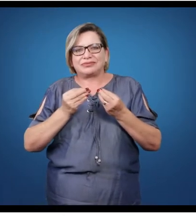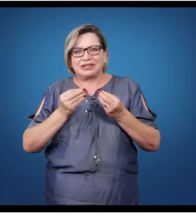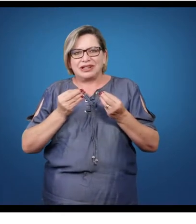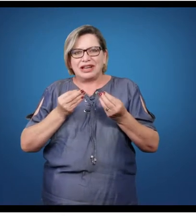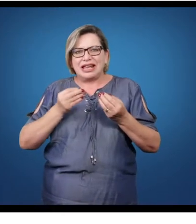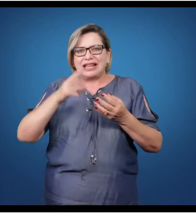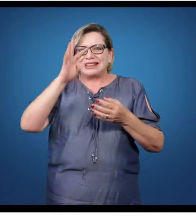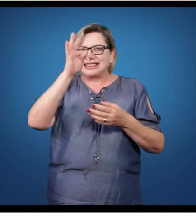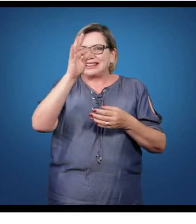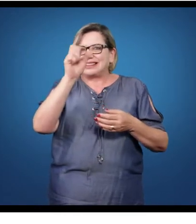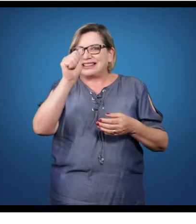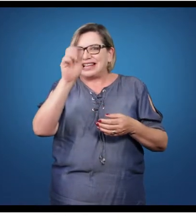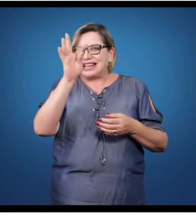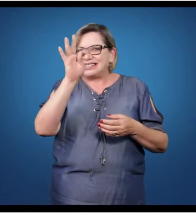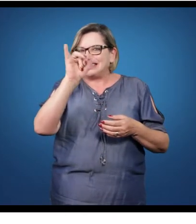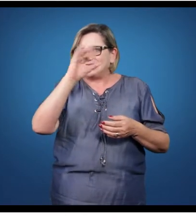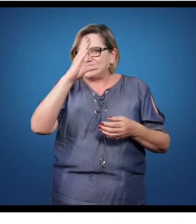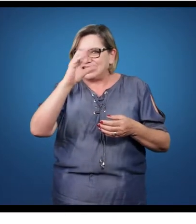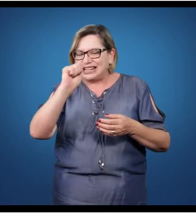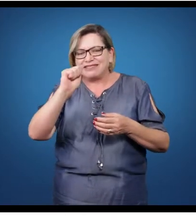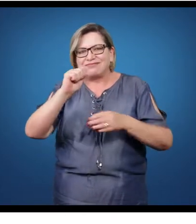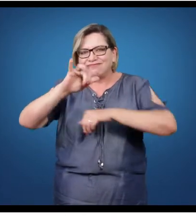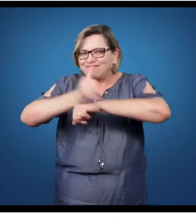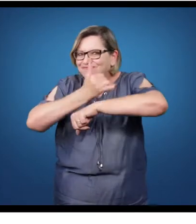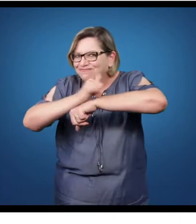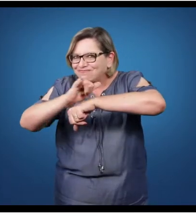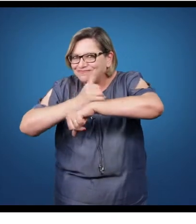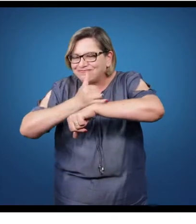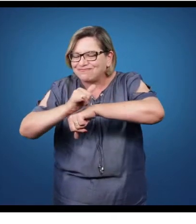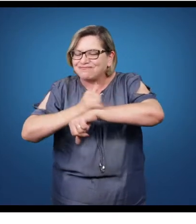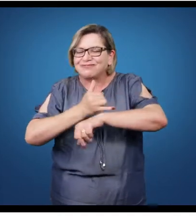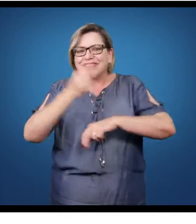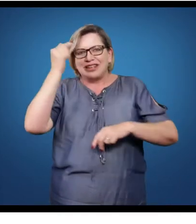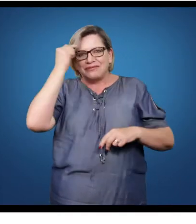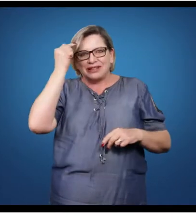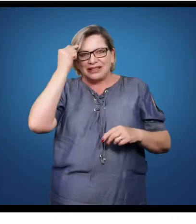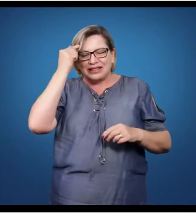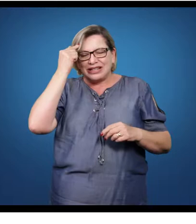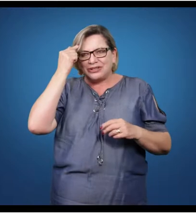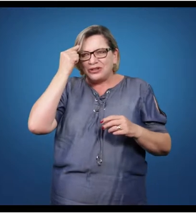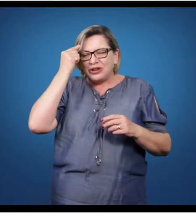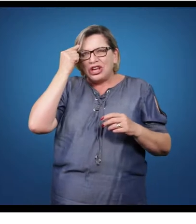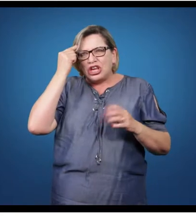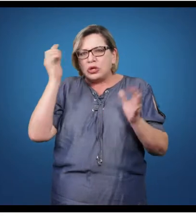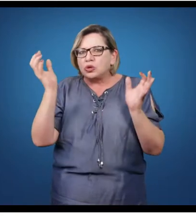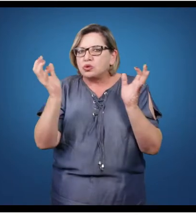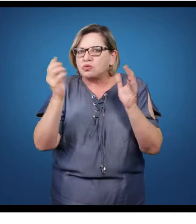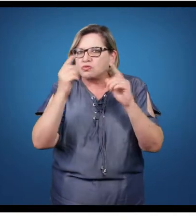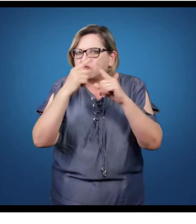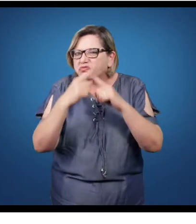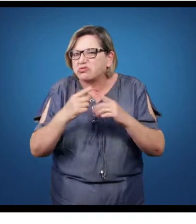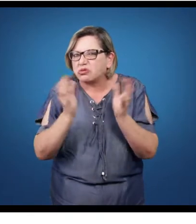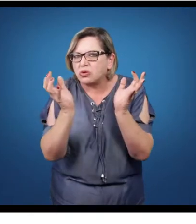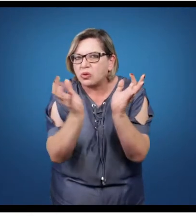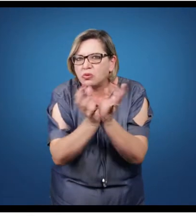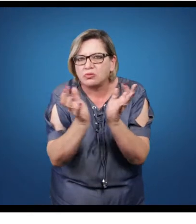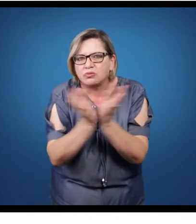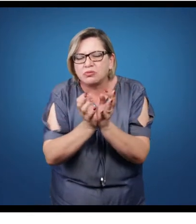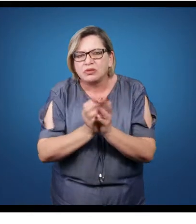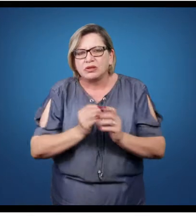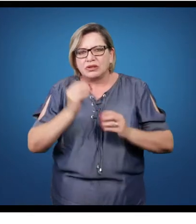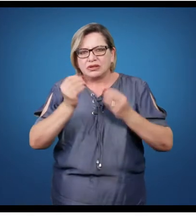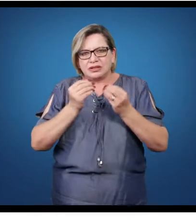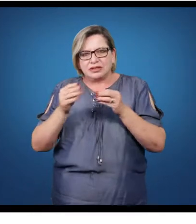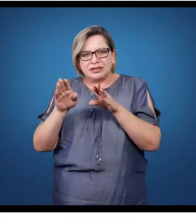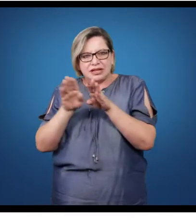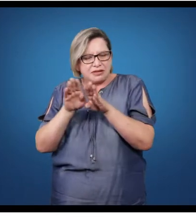tática agora o trabalho a paz tática pensando nos jogos coletivos né nos